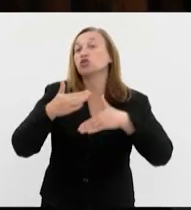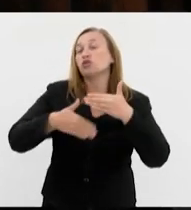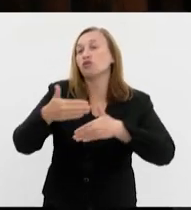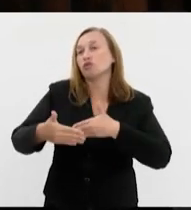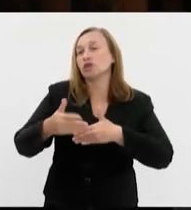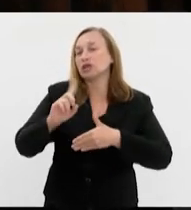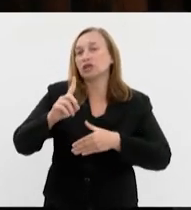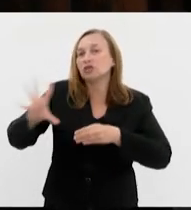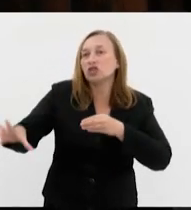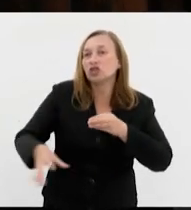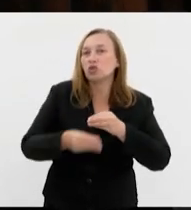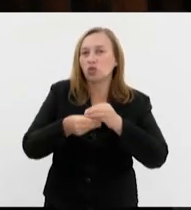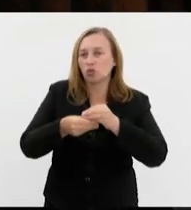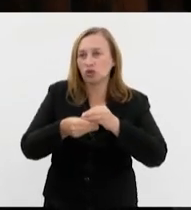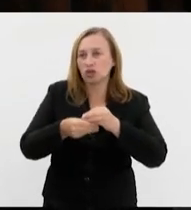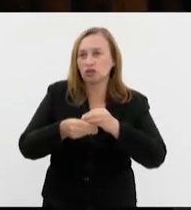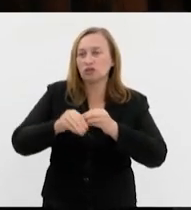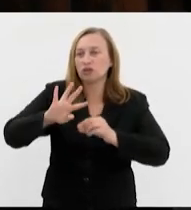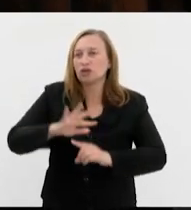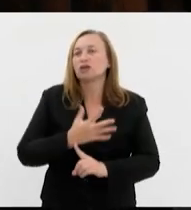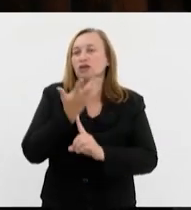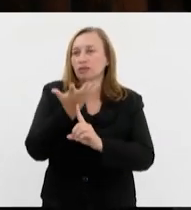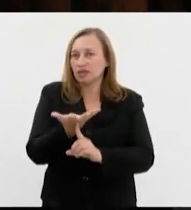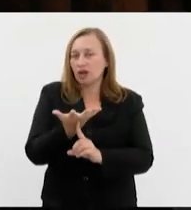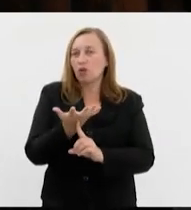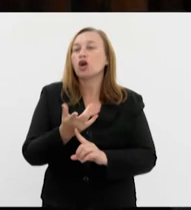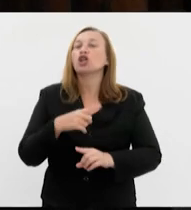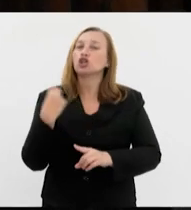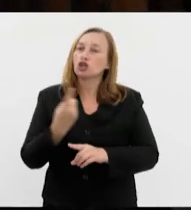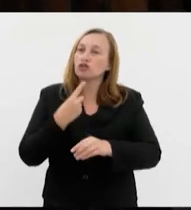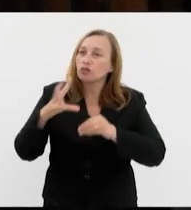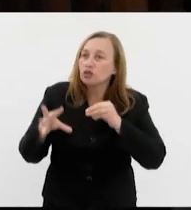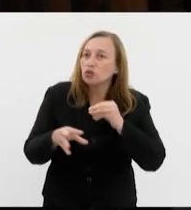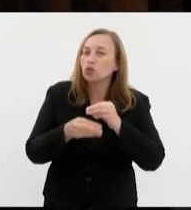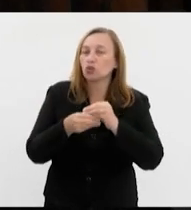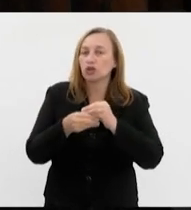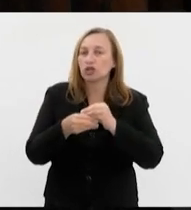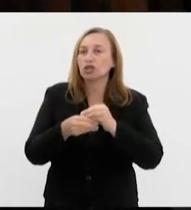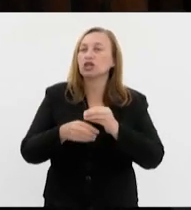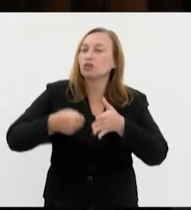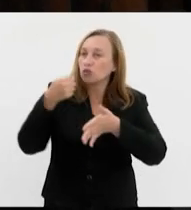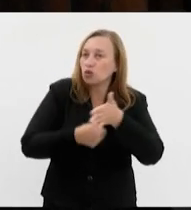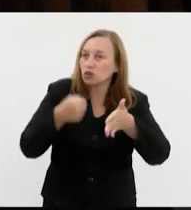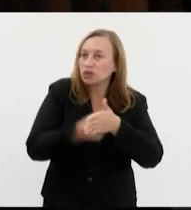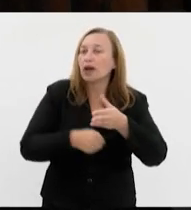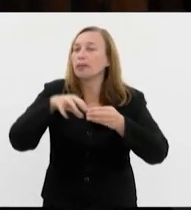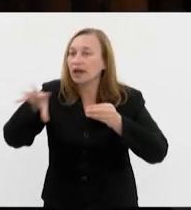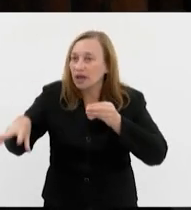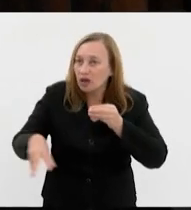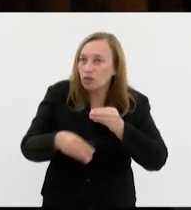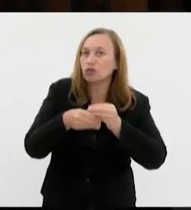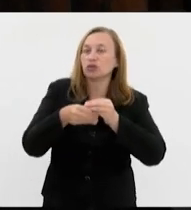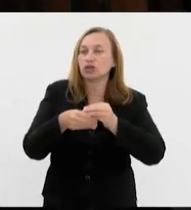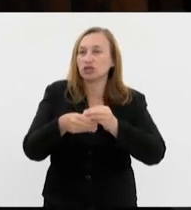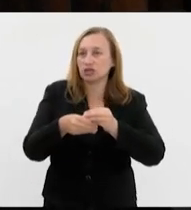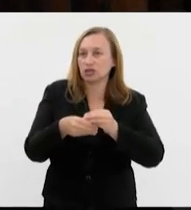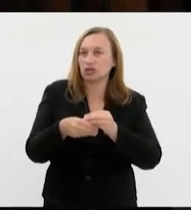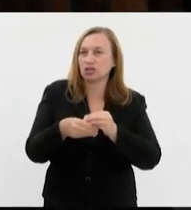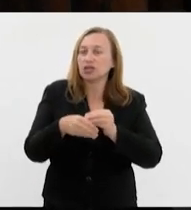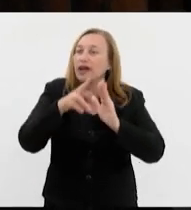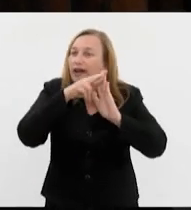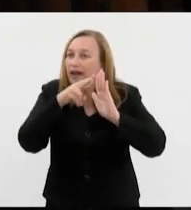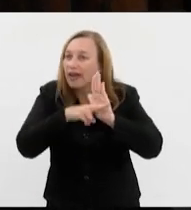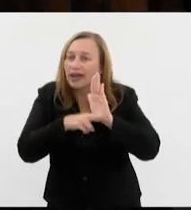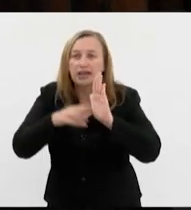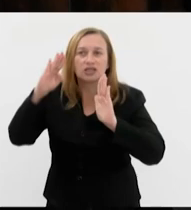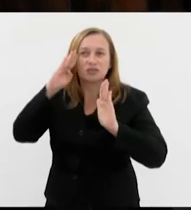esteja incorporando a questão ambiental no seu cerne, nós vamos emendar e vamos lutar para incorporar medidas